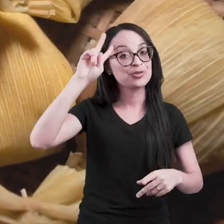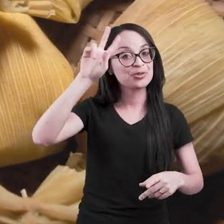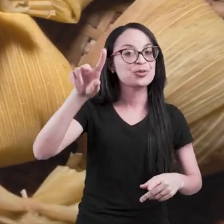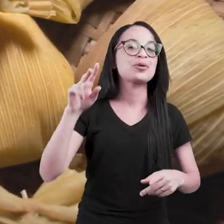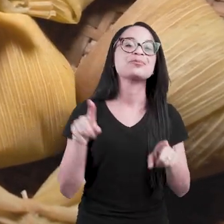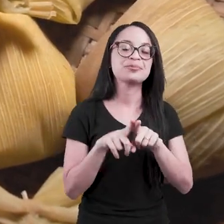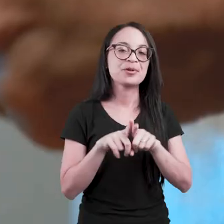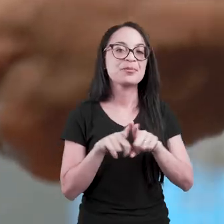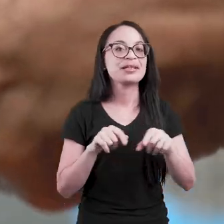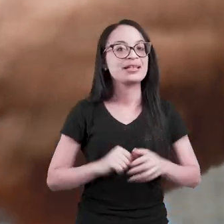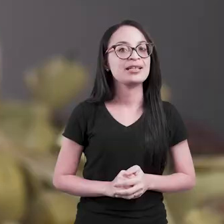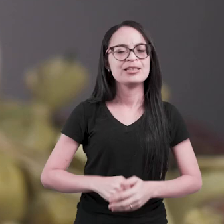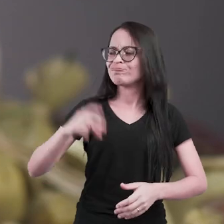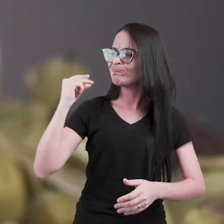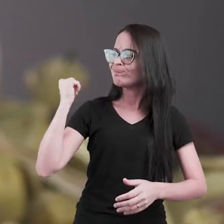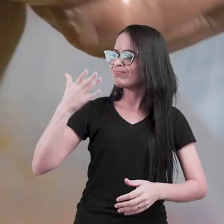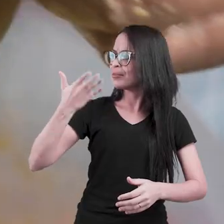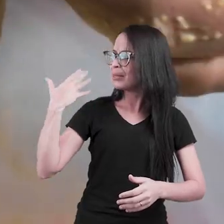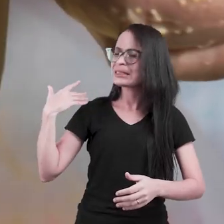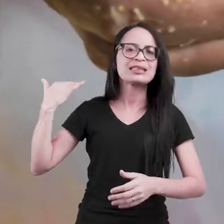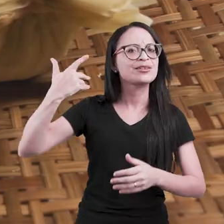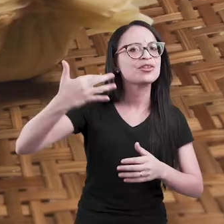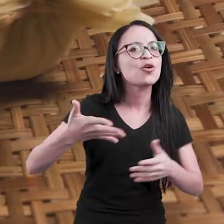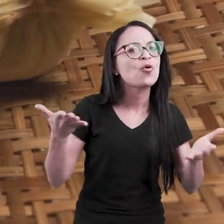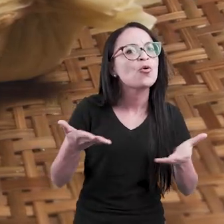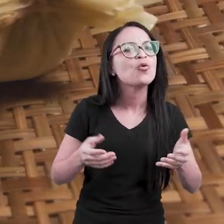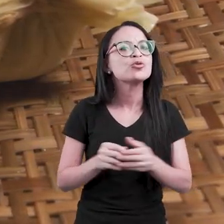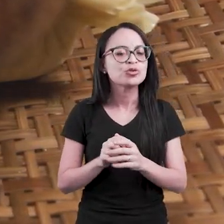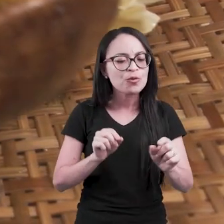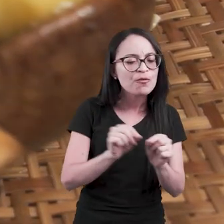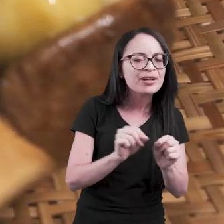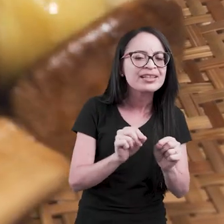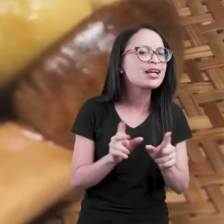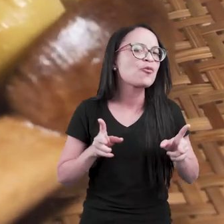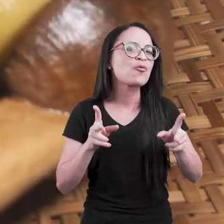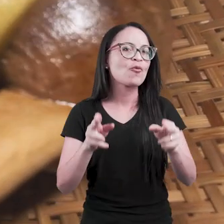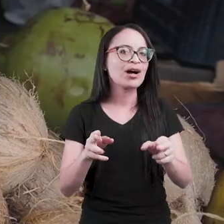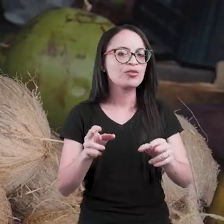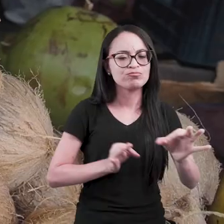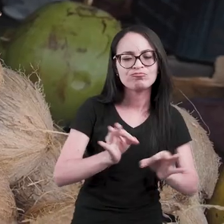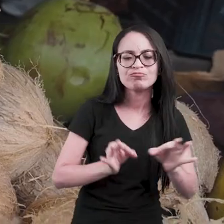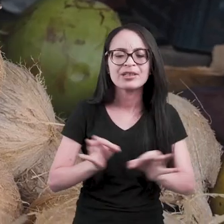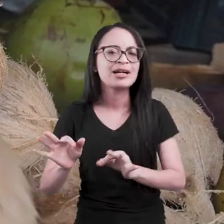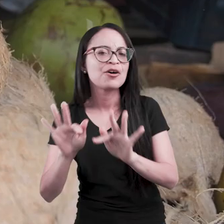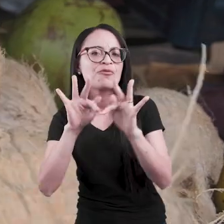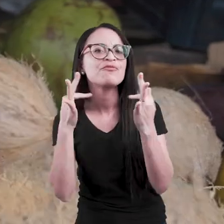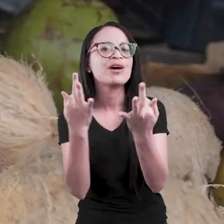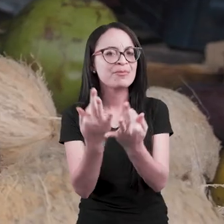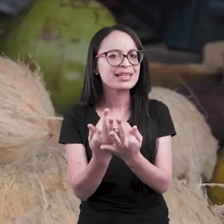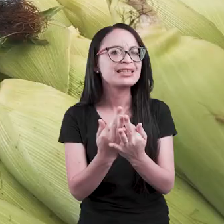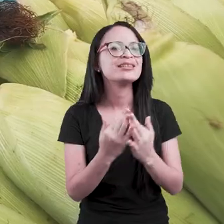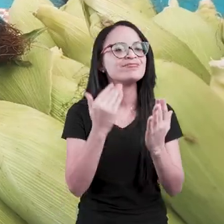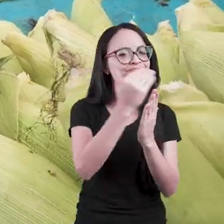história. Mesmo depois de séculos, seu processo de fabricação continua sendo artesanal, envolvendo diversas famílias em